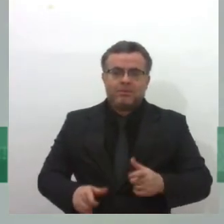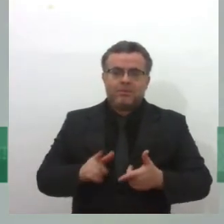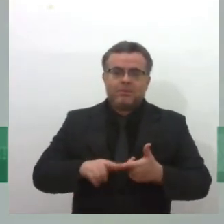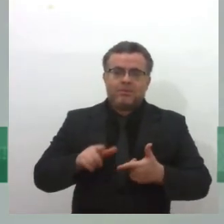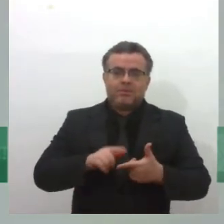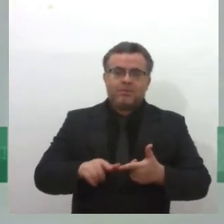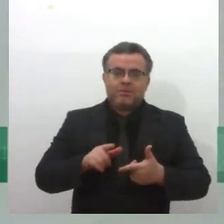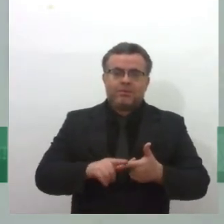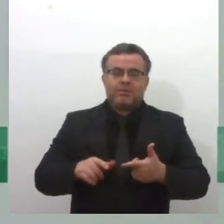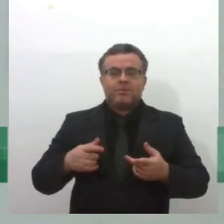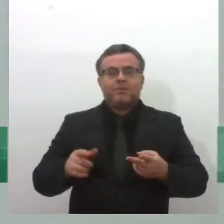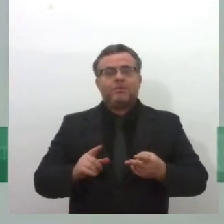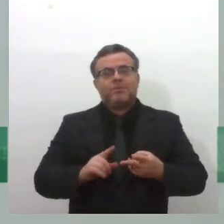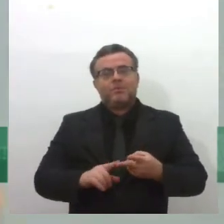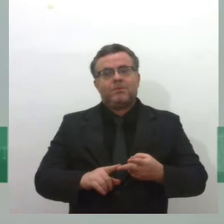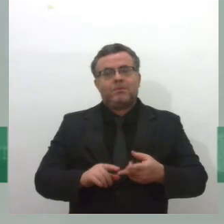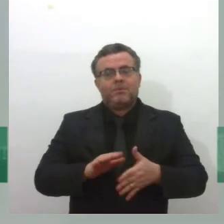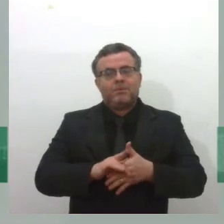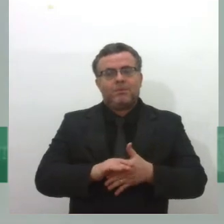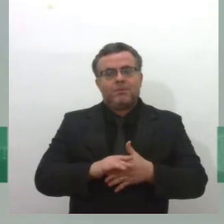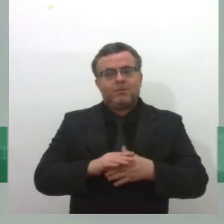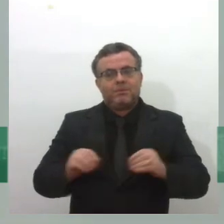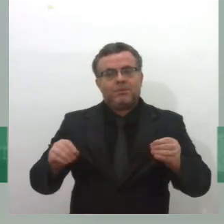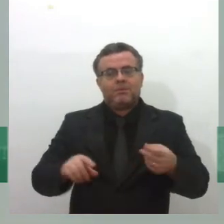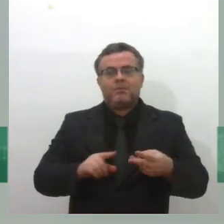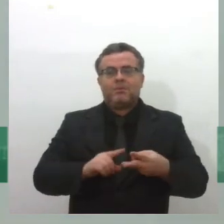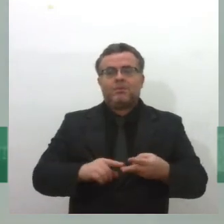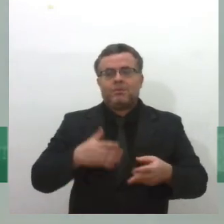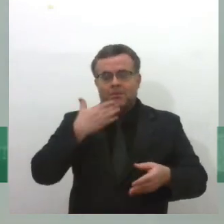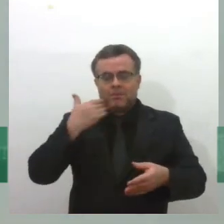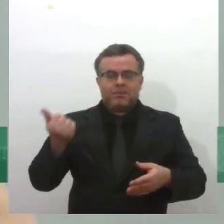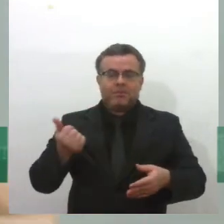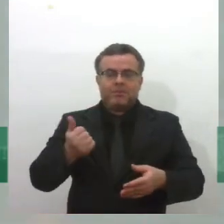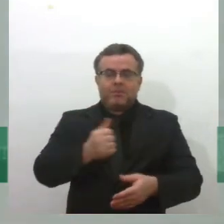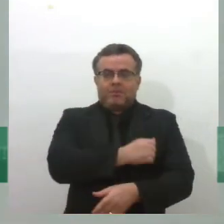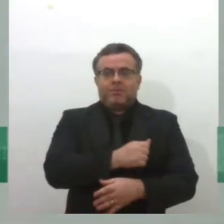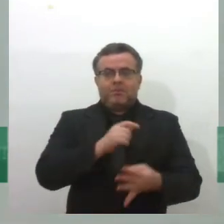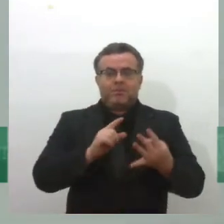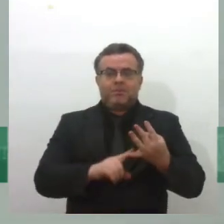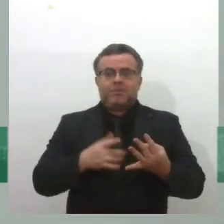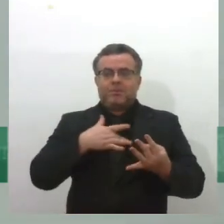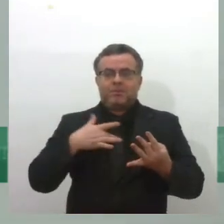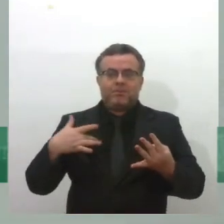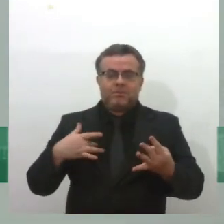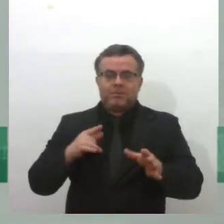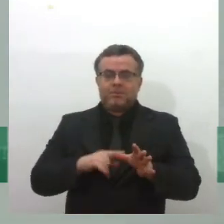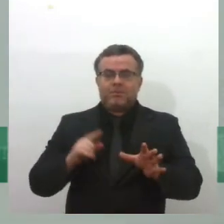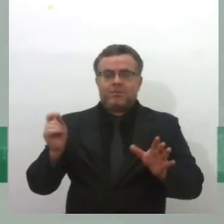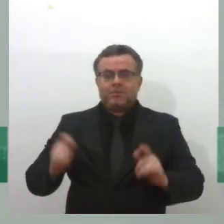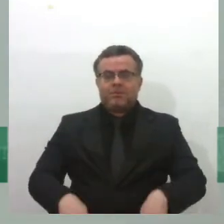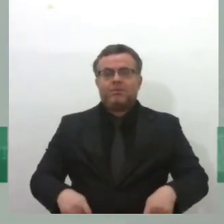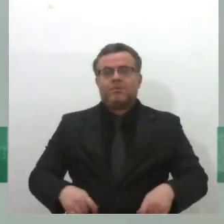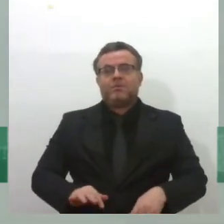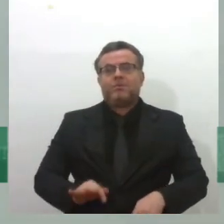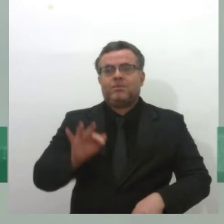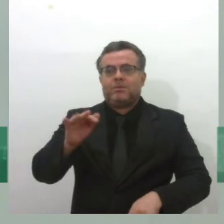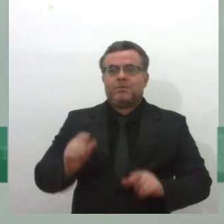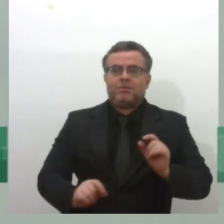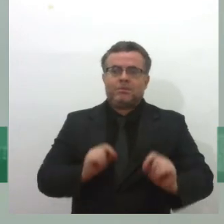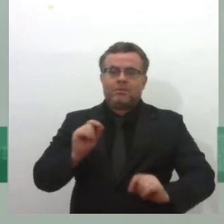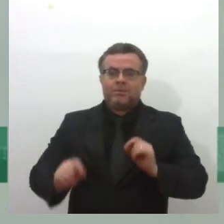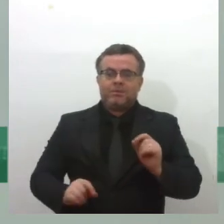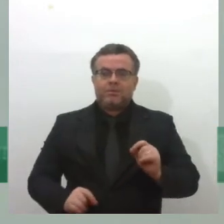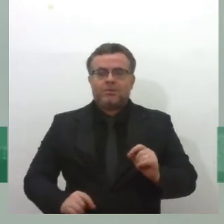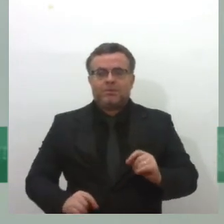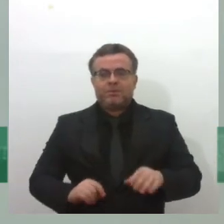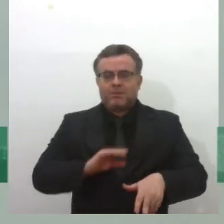menos doença, melhores alunos, cidadãos com mais saúde, com mais chances de futuro. Então, pela corrupção, na verdade,